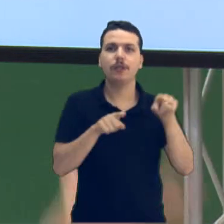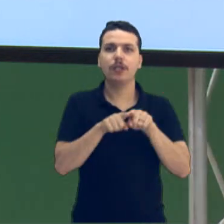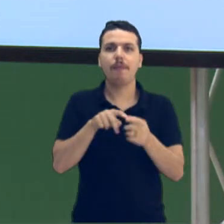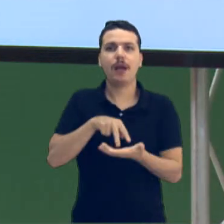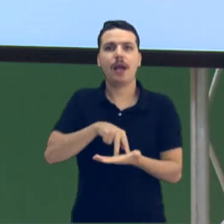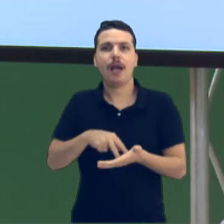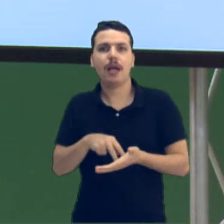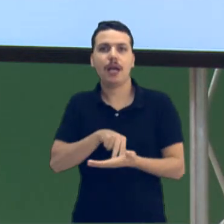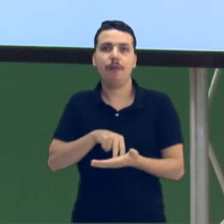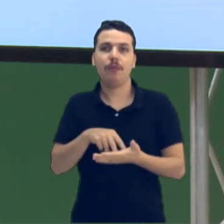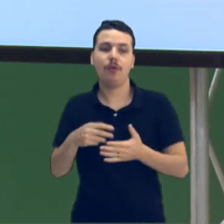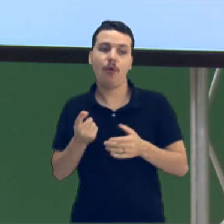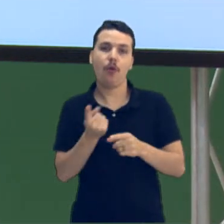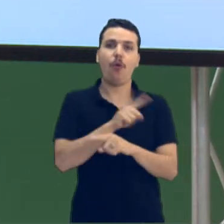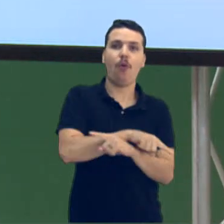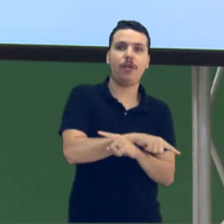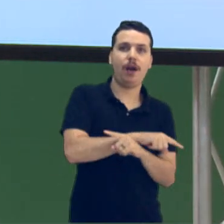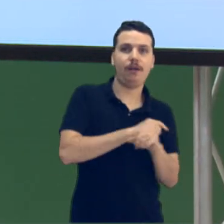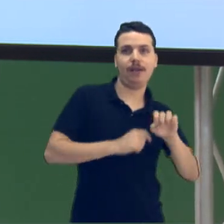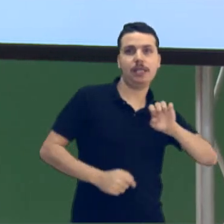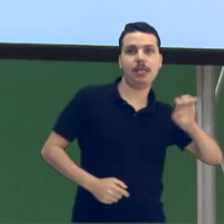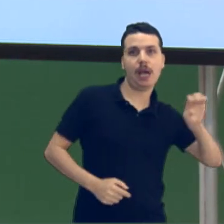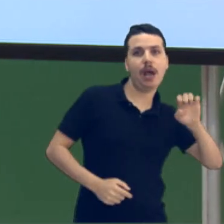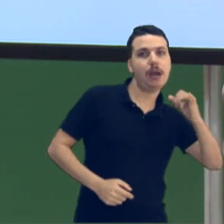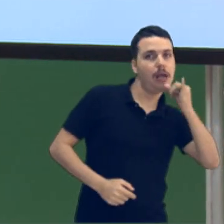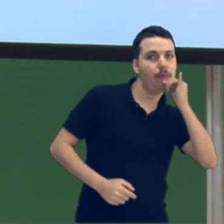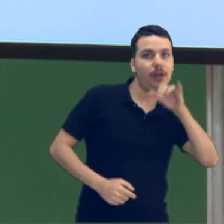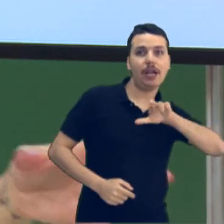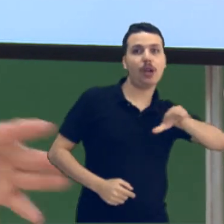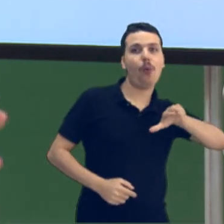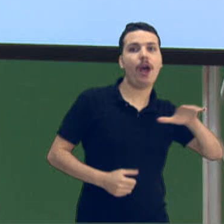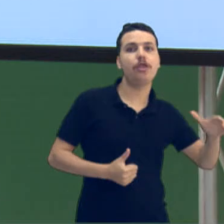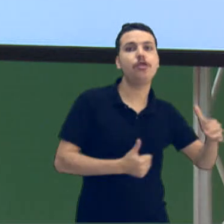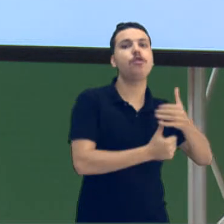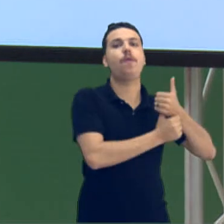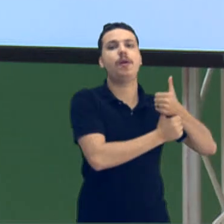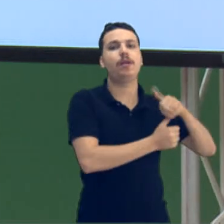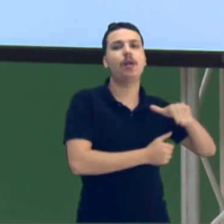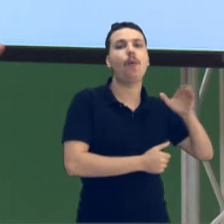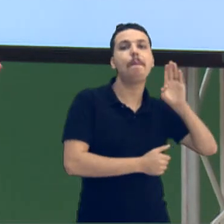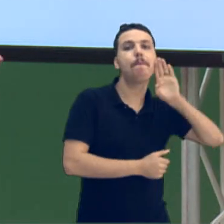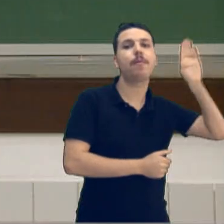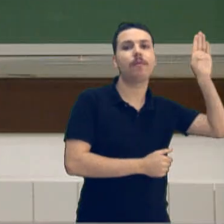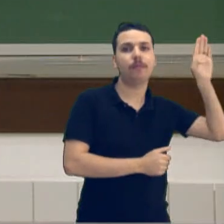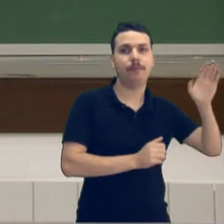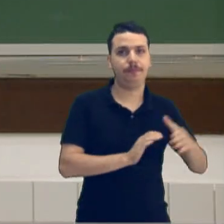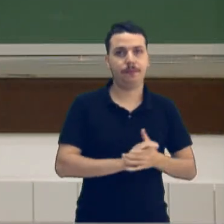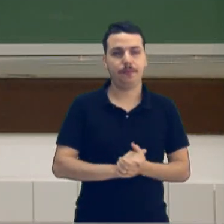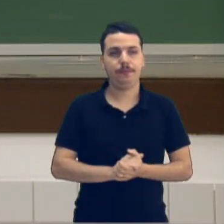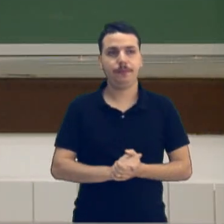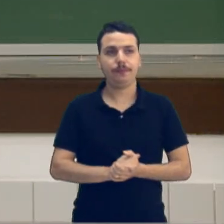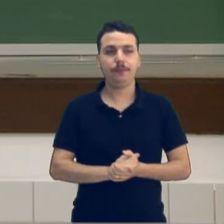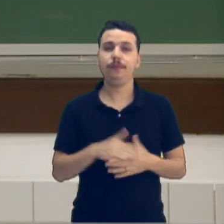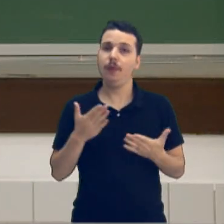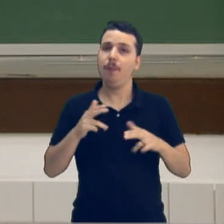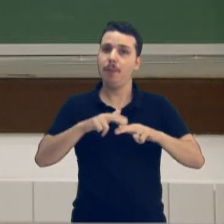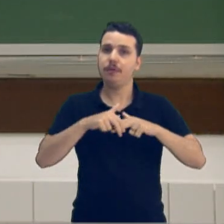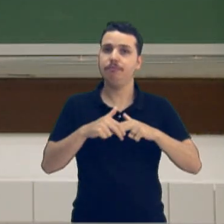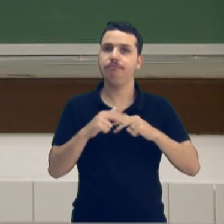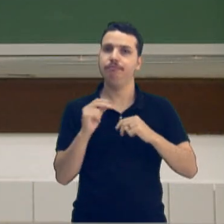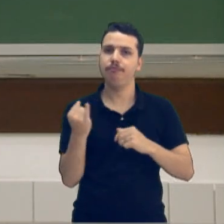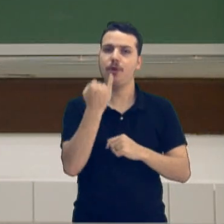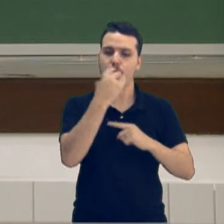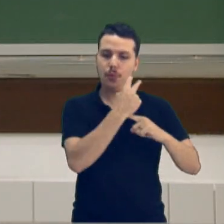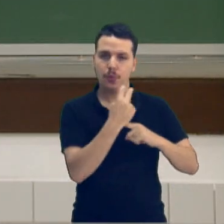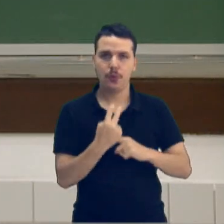corpo do lado contrário, do seu lado não dominante, digamos assim, né? Então, isso é muito importante, esses cuidados.